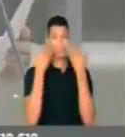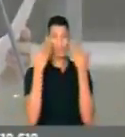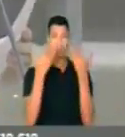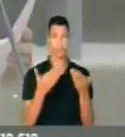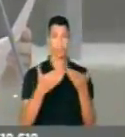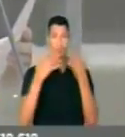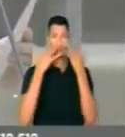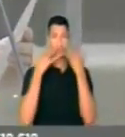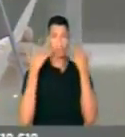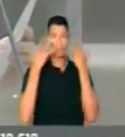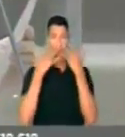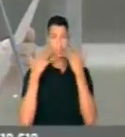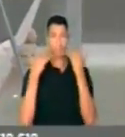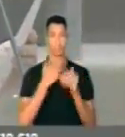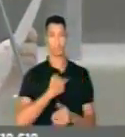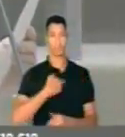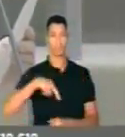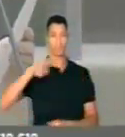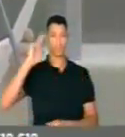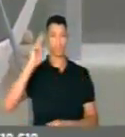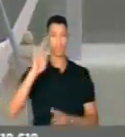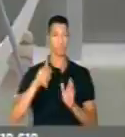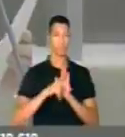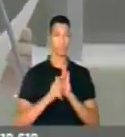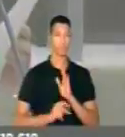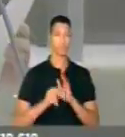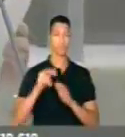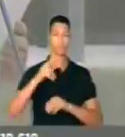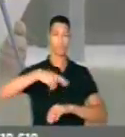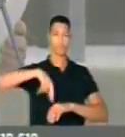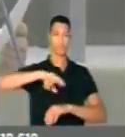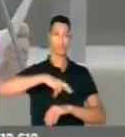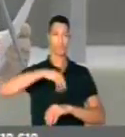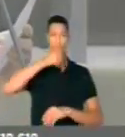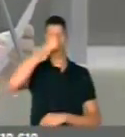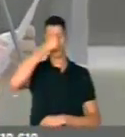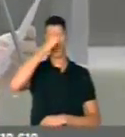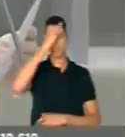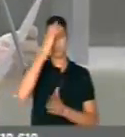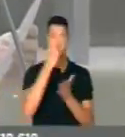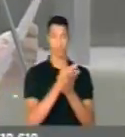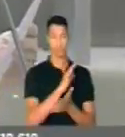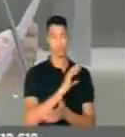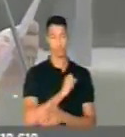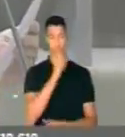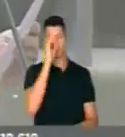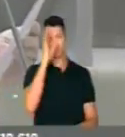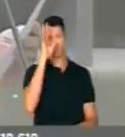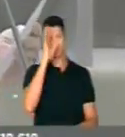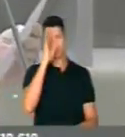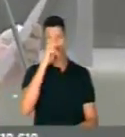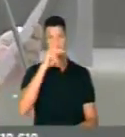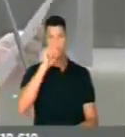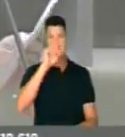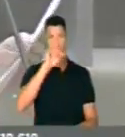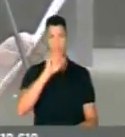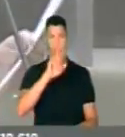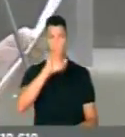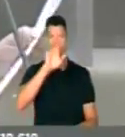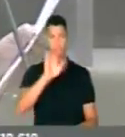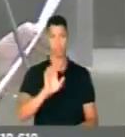apresentação de artistas regionais, culminando com a voz ungida de fé, amor e esperança do Padre Antônio